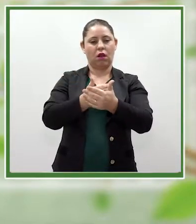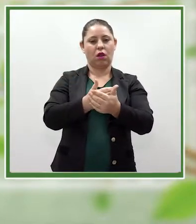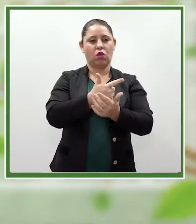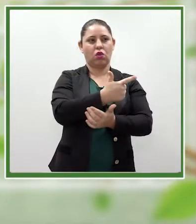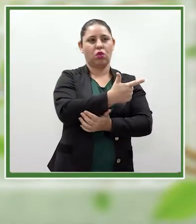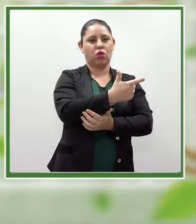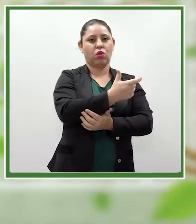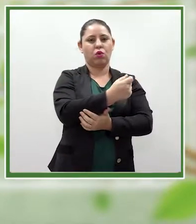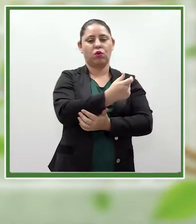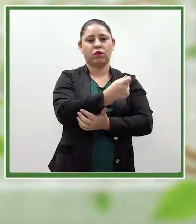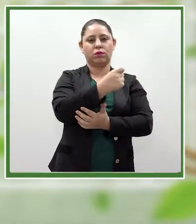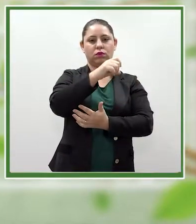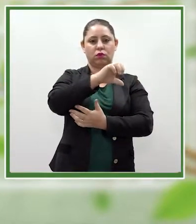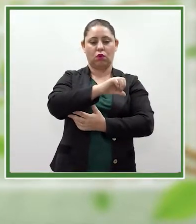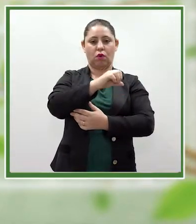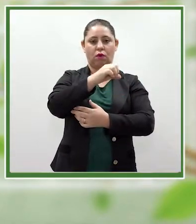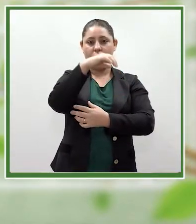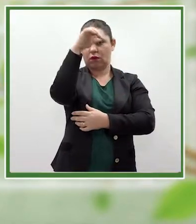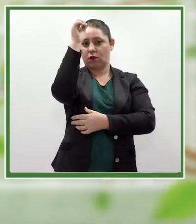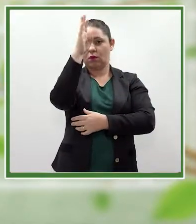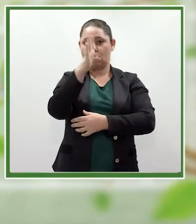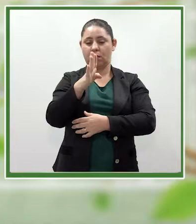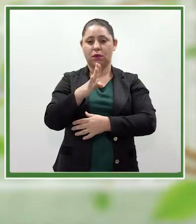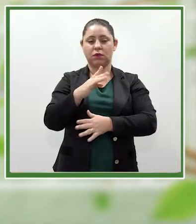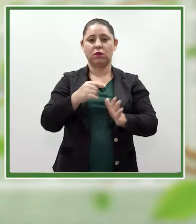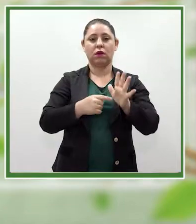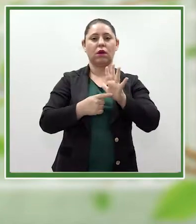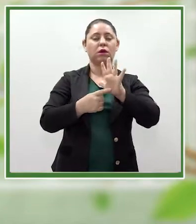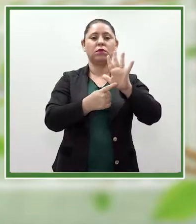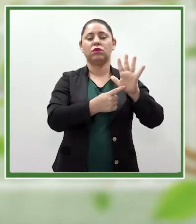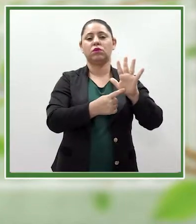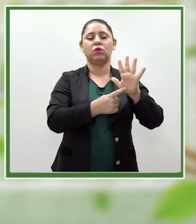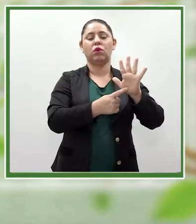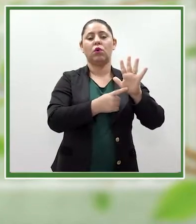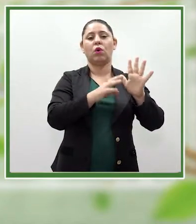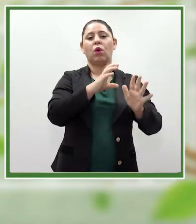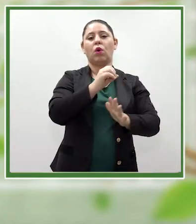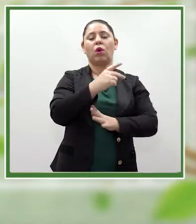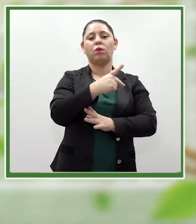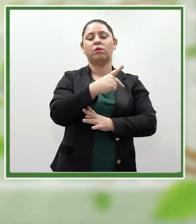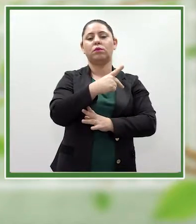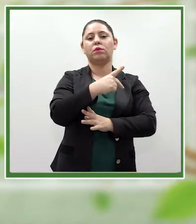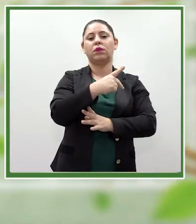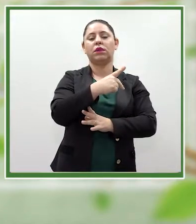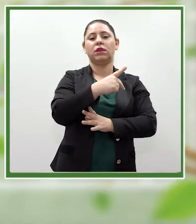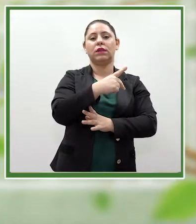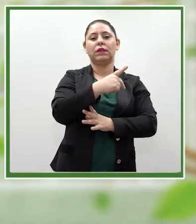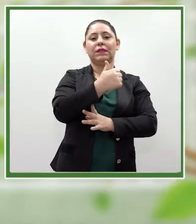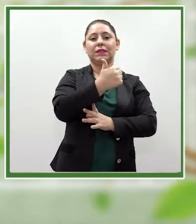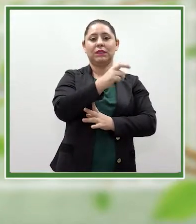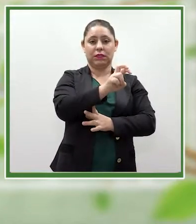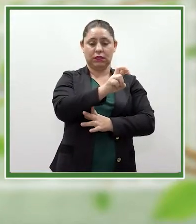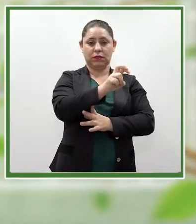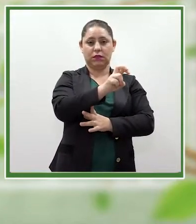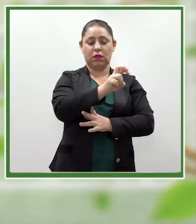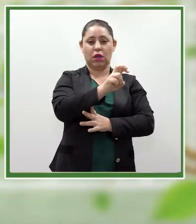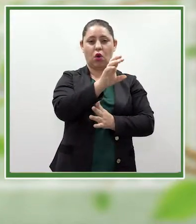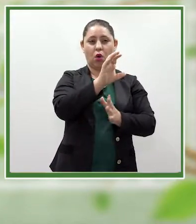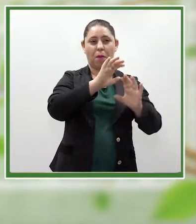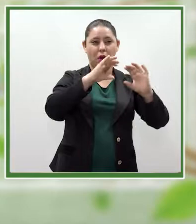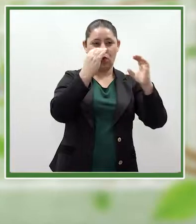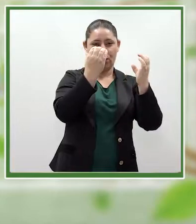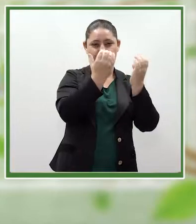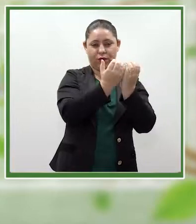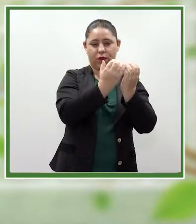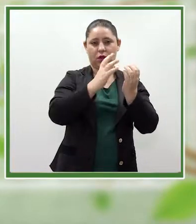ordem cronológica, então em 2009 o Brasil apresentou na COP15. COP15 é a